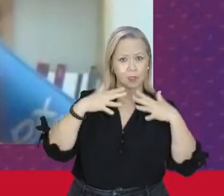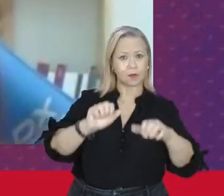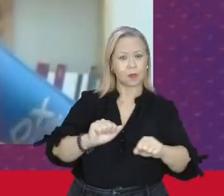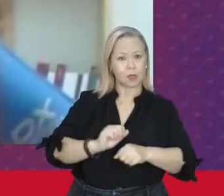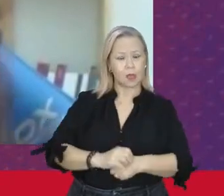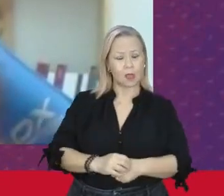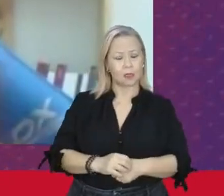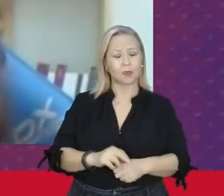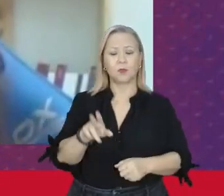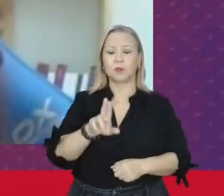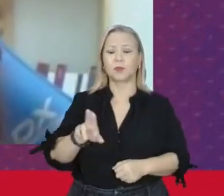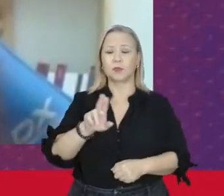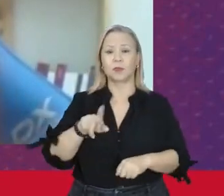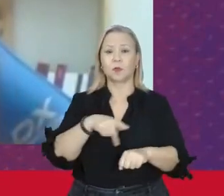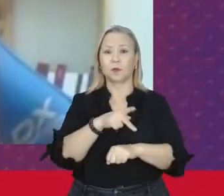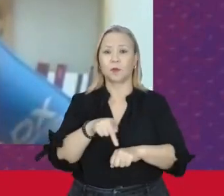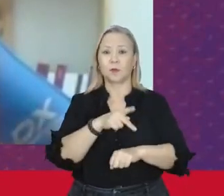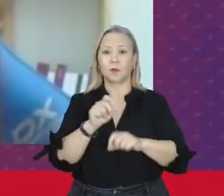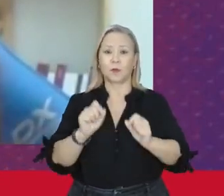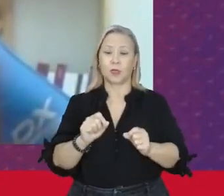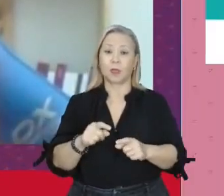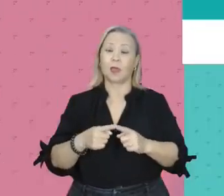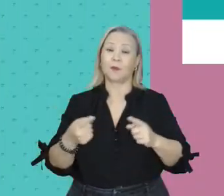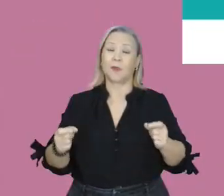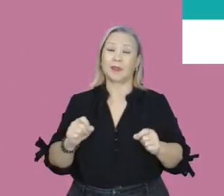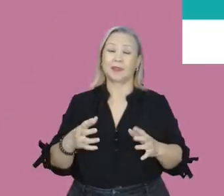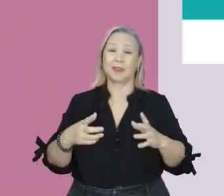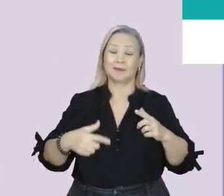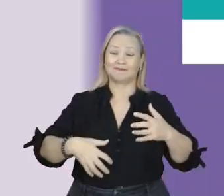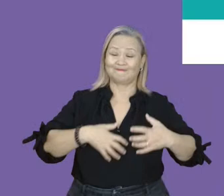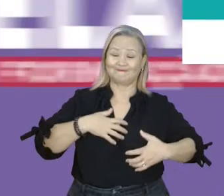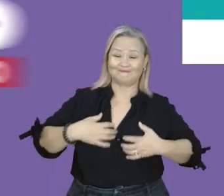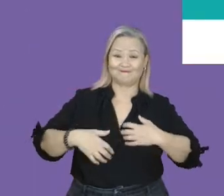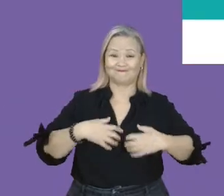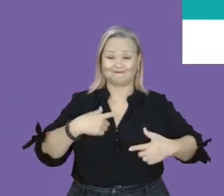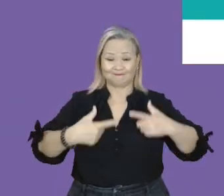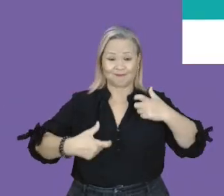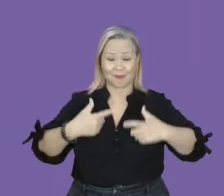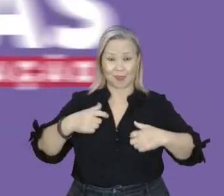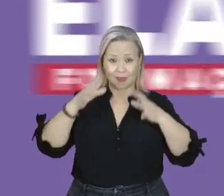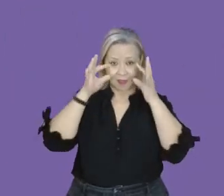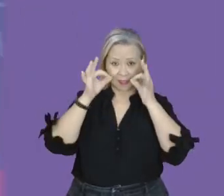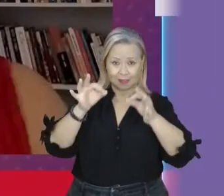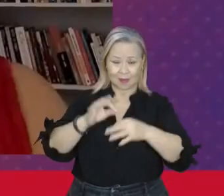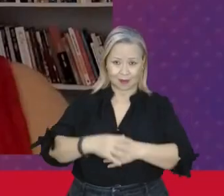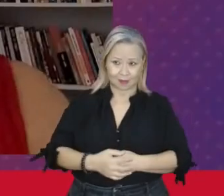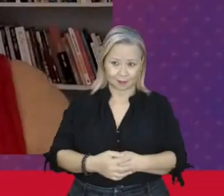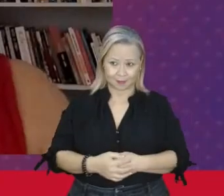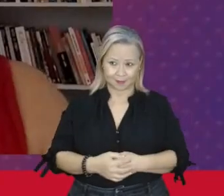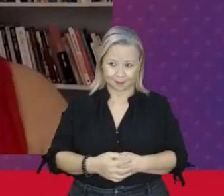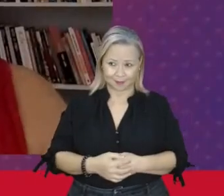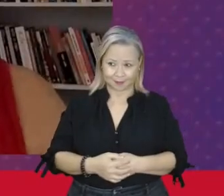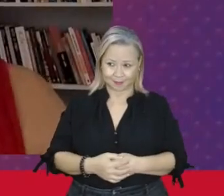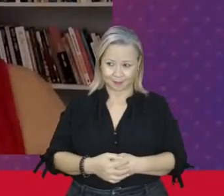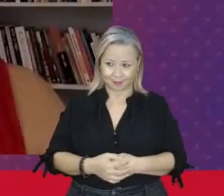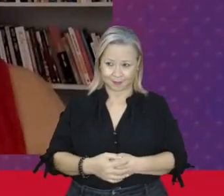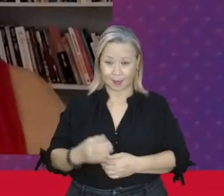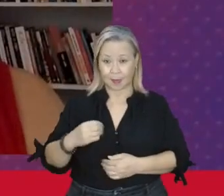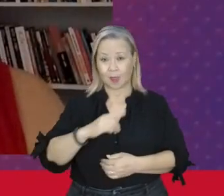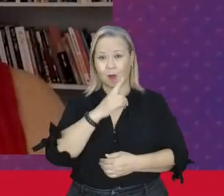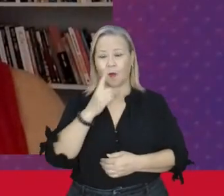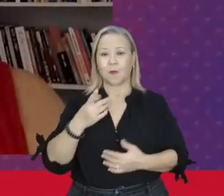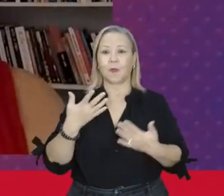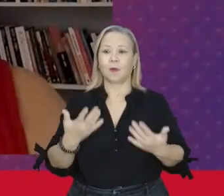país, mas que existem conflitos de interesse do agronegócio que impedem. Bom dia, eu sou